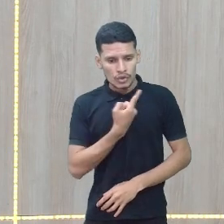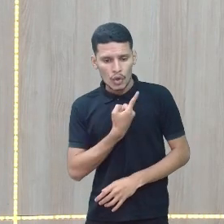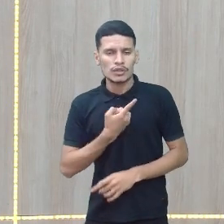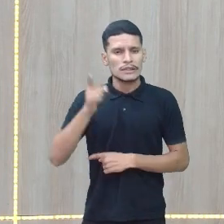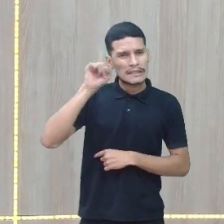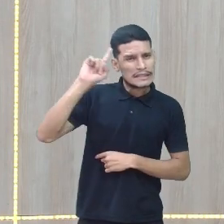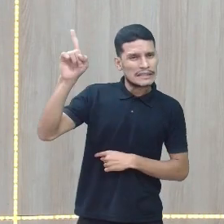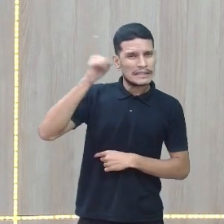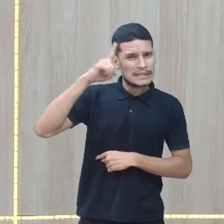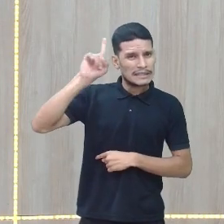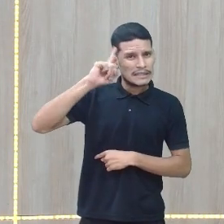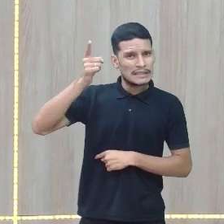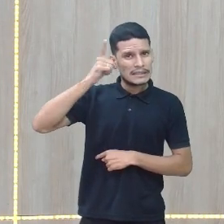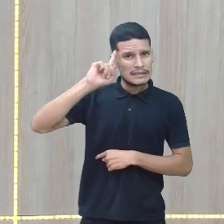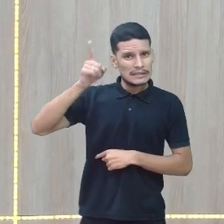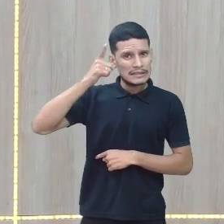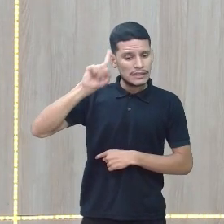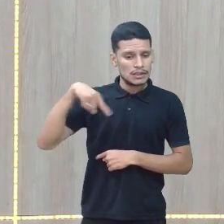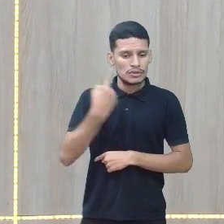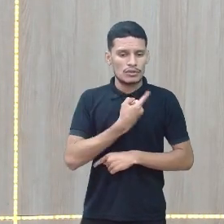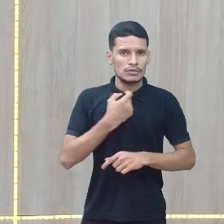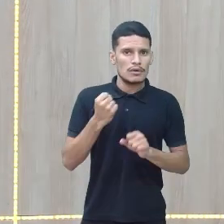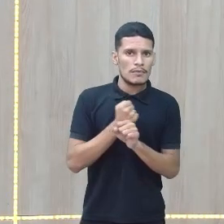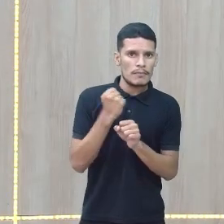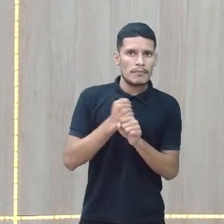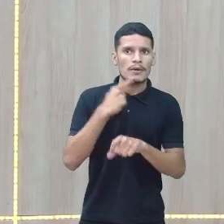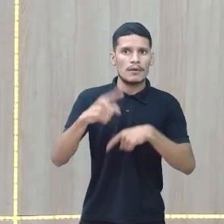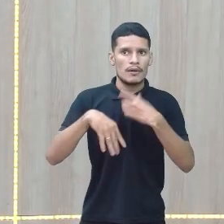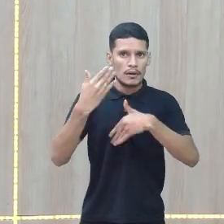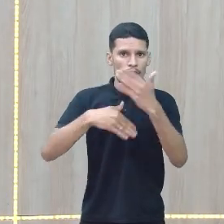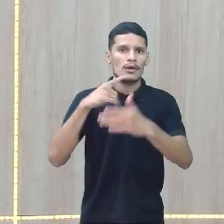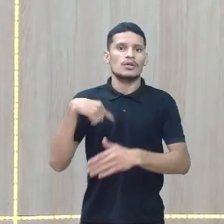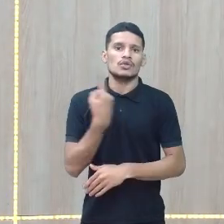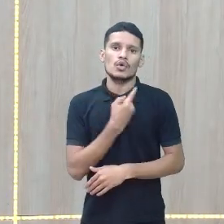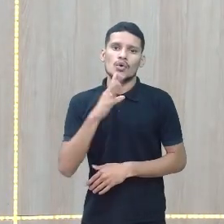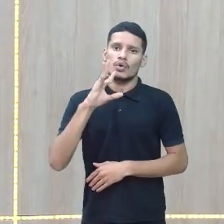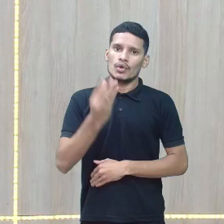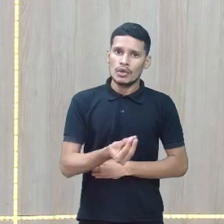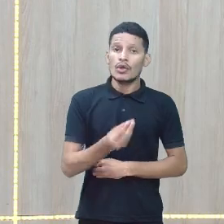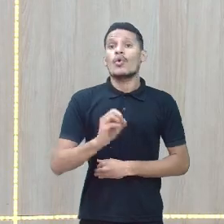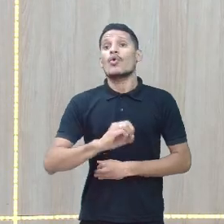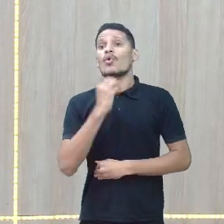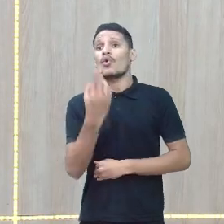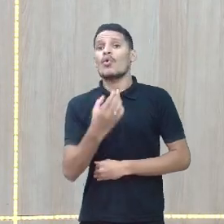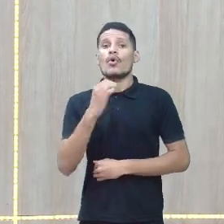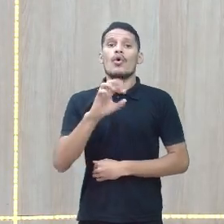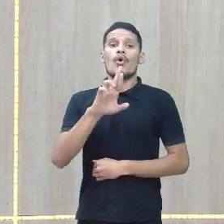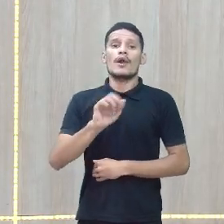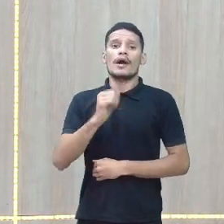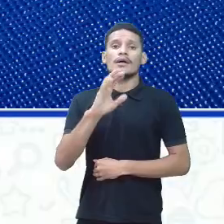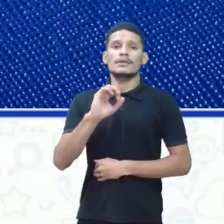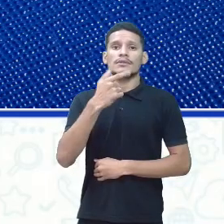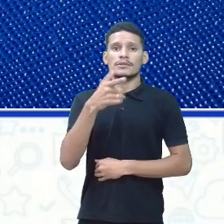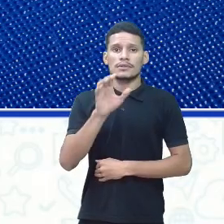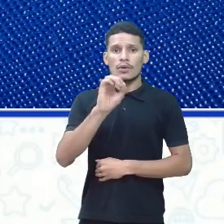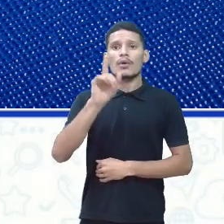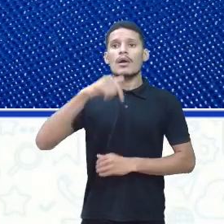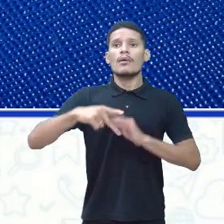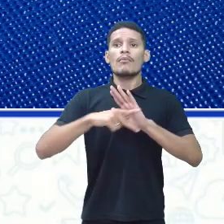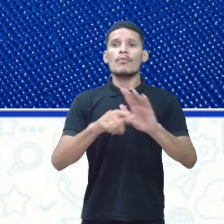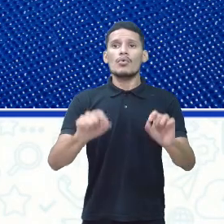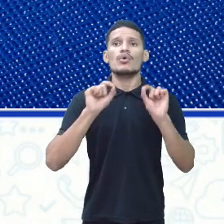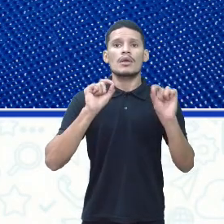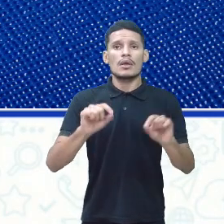minuto após minuto, construído. Ou uma oração, que então será chamada